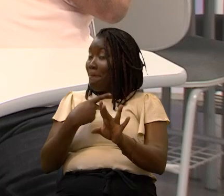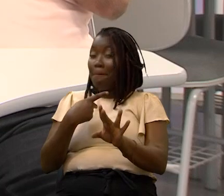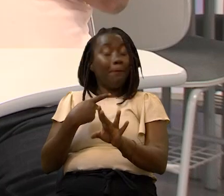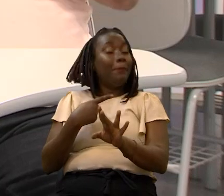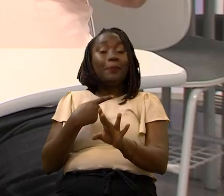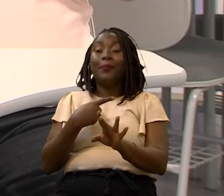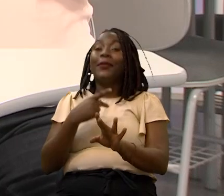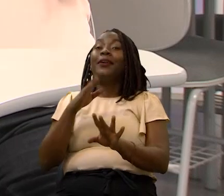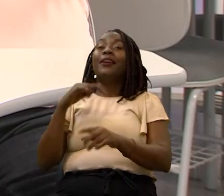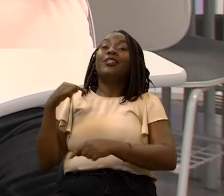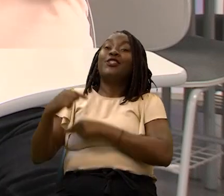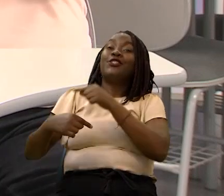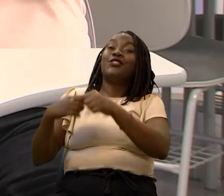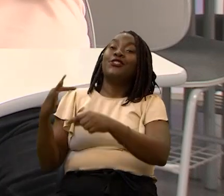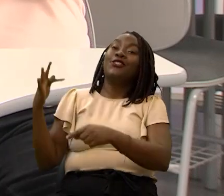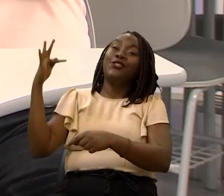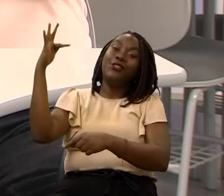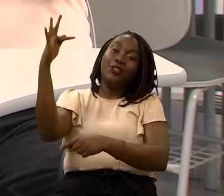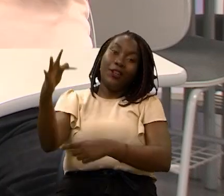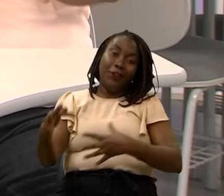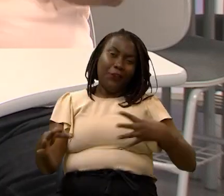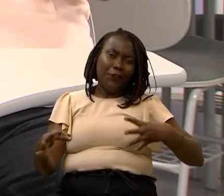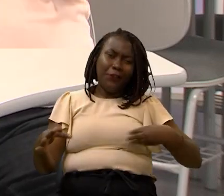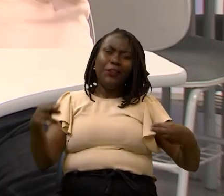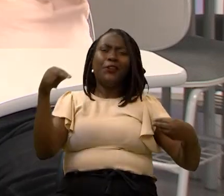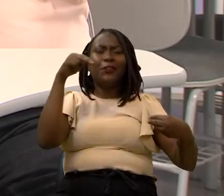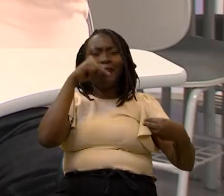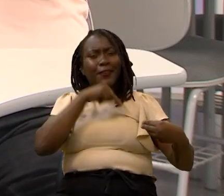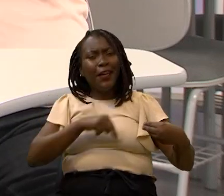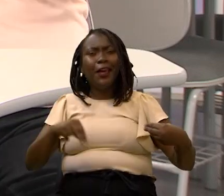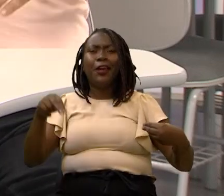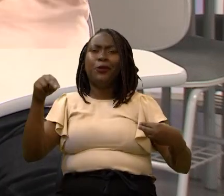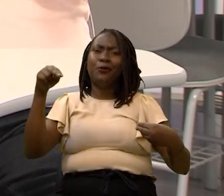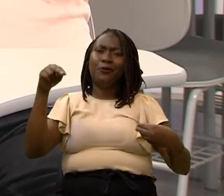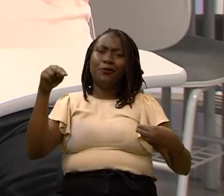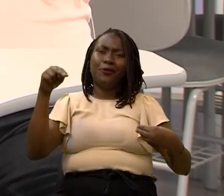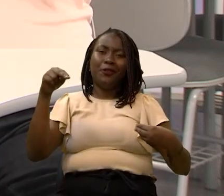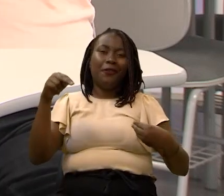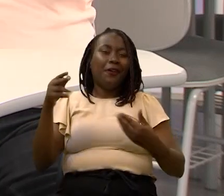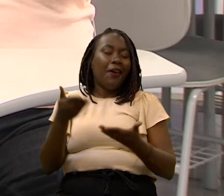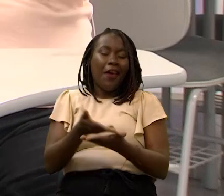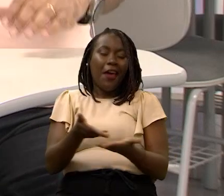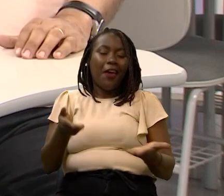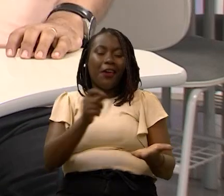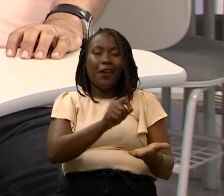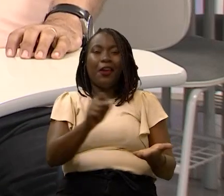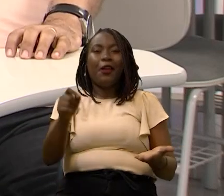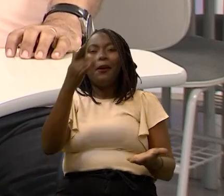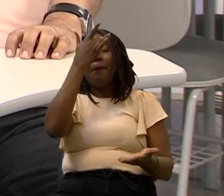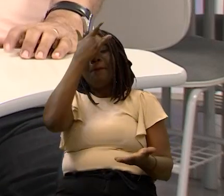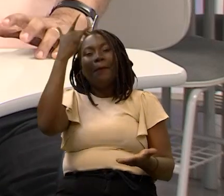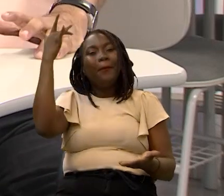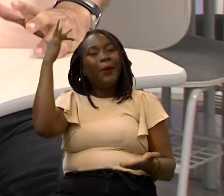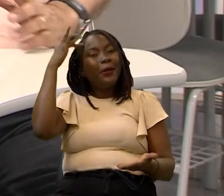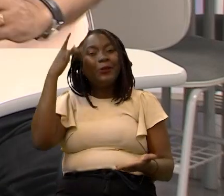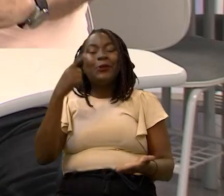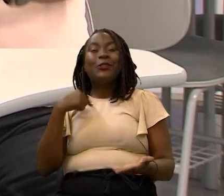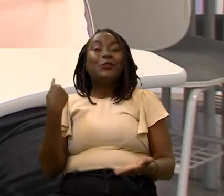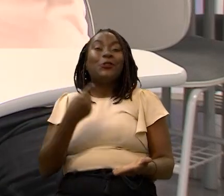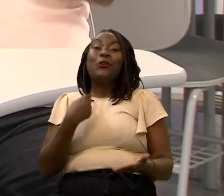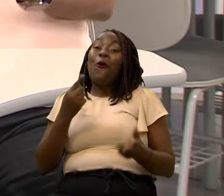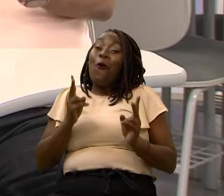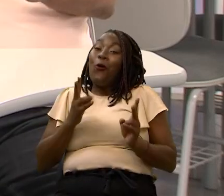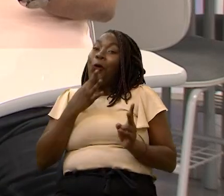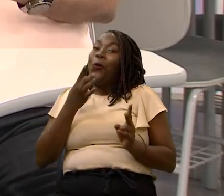nós, mas para as futuras gerações, para os filhos, para os netos, para aquelas pessoas que nós ainda